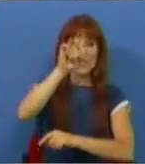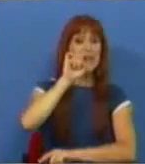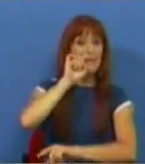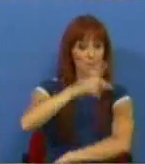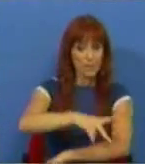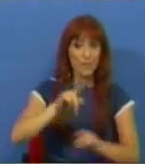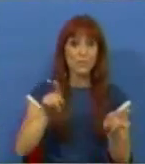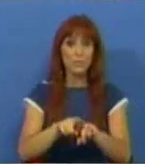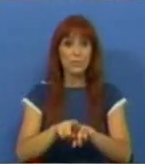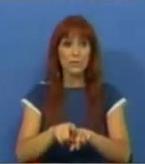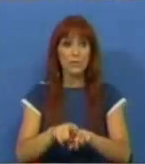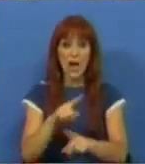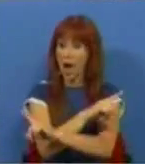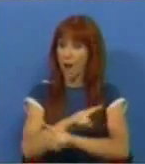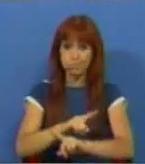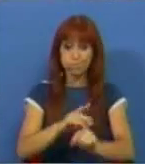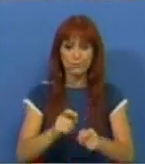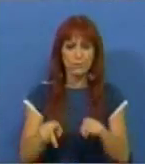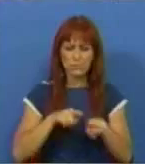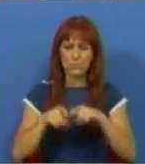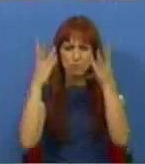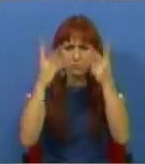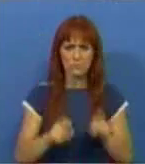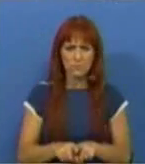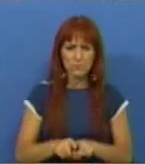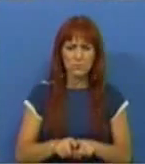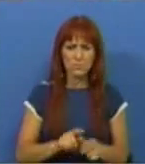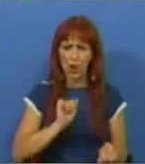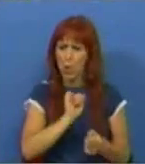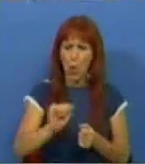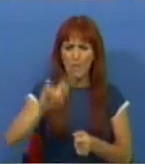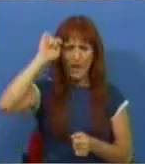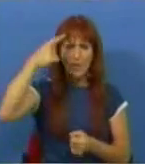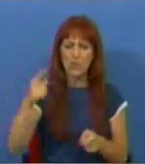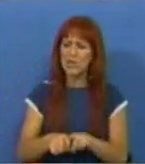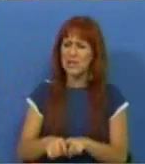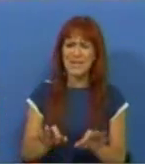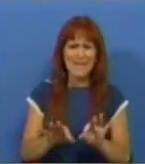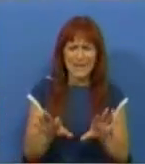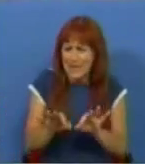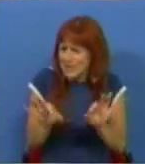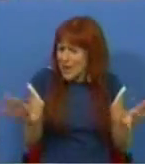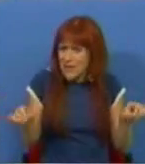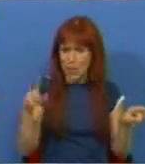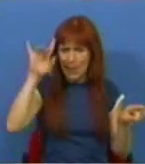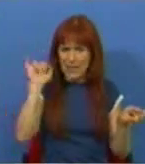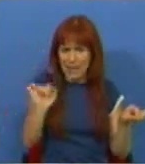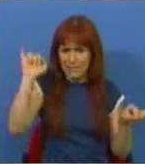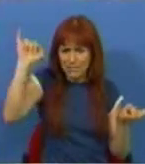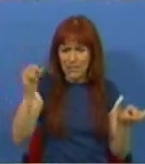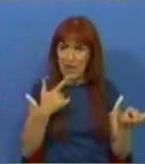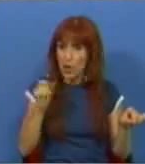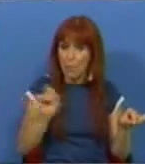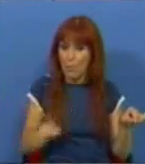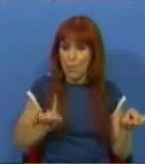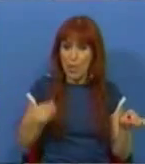defendem o impedimento de uma política orçamental contra a crise estão tanto em sintonia com esta ideia de que não